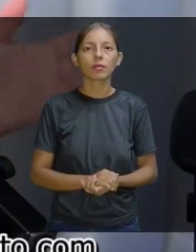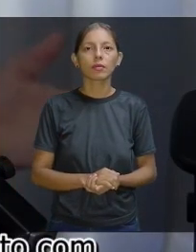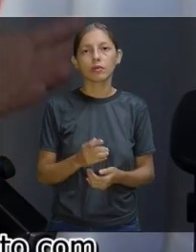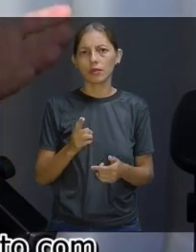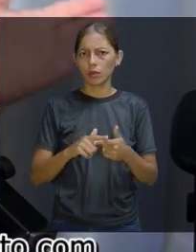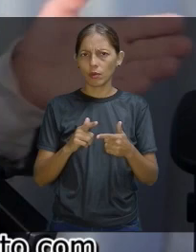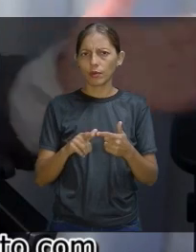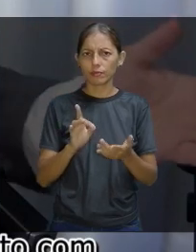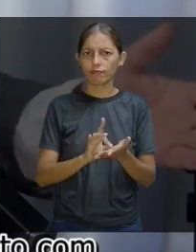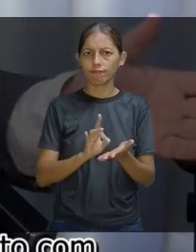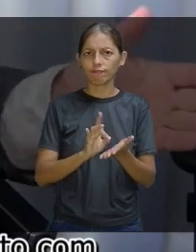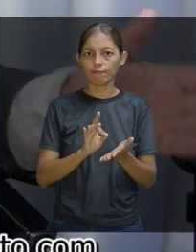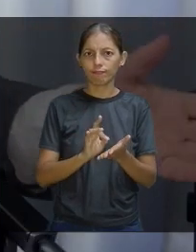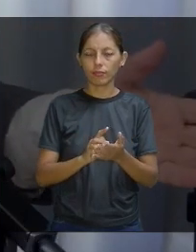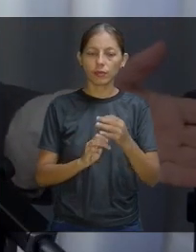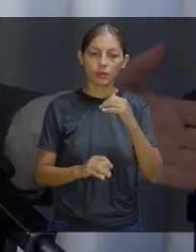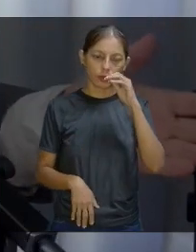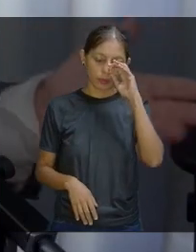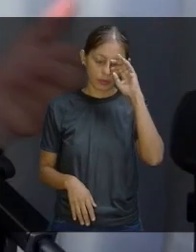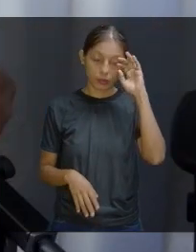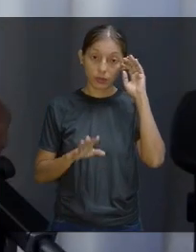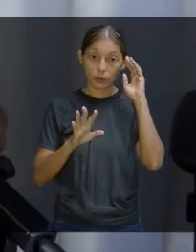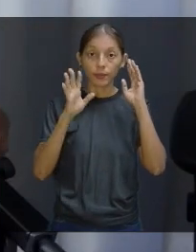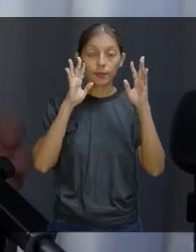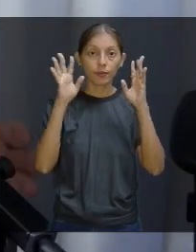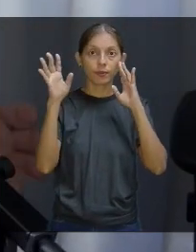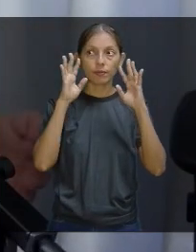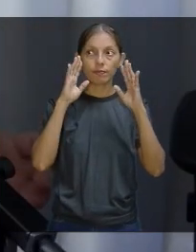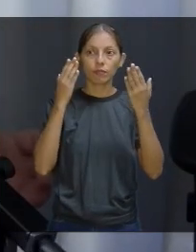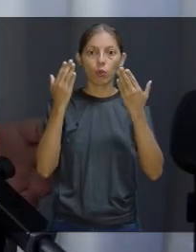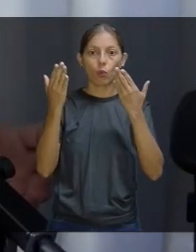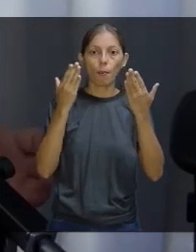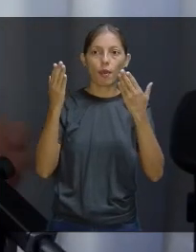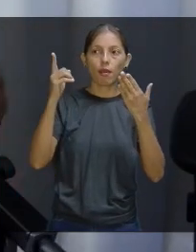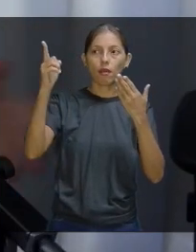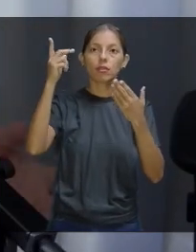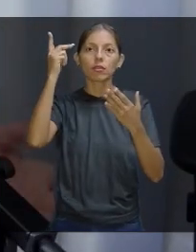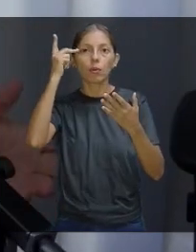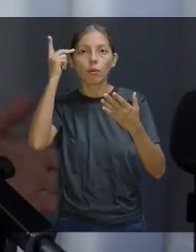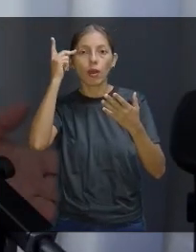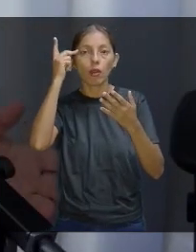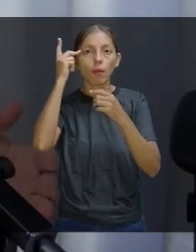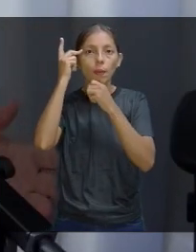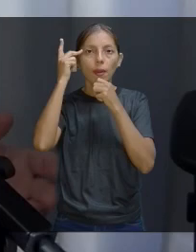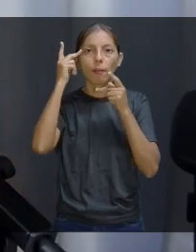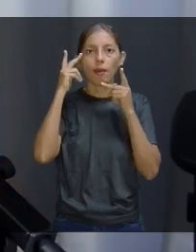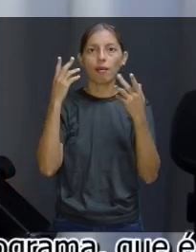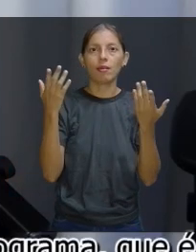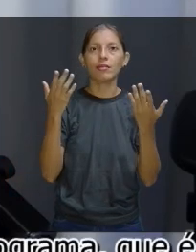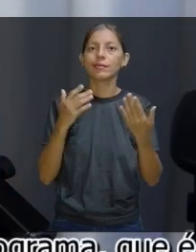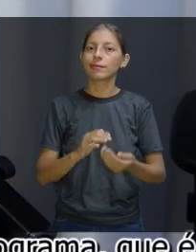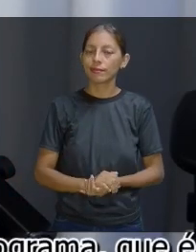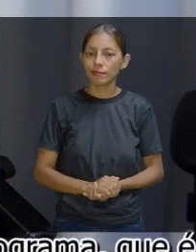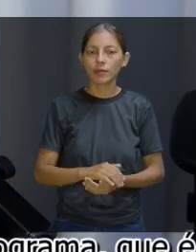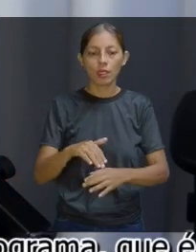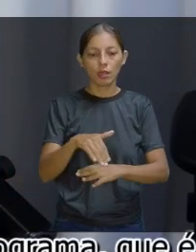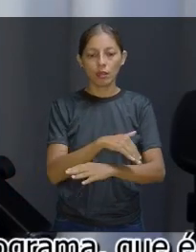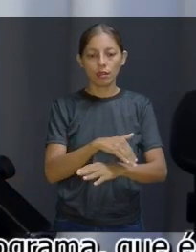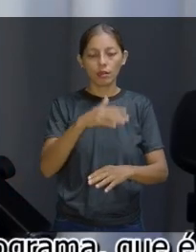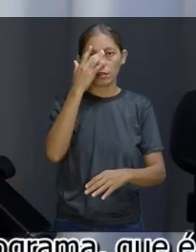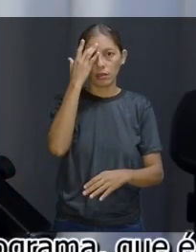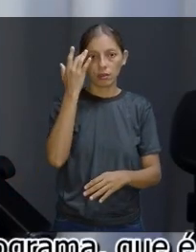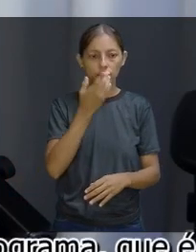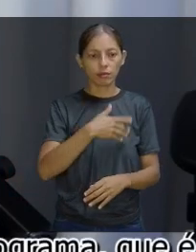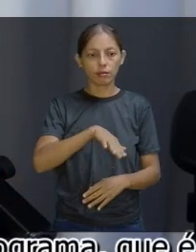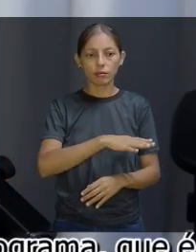o problema de São Paulo, junto com o Silmar, perto do meu, que é bem pouco. Eu tenho poucos moradores de rua. Mas a Justiça Eleitoral como um